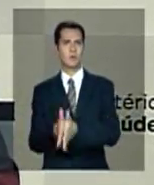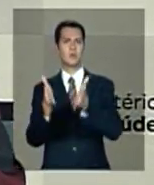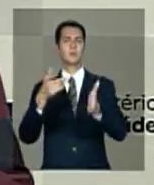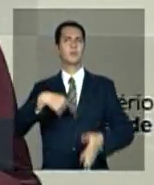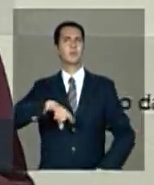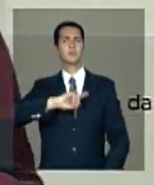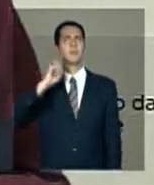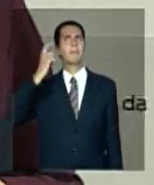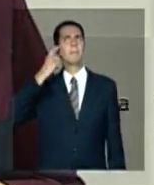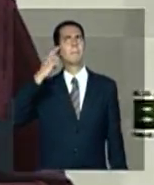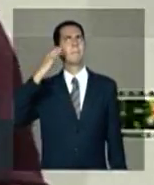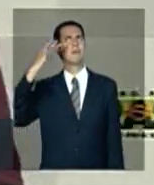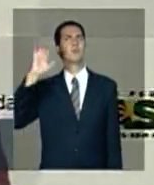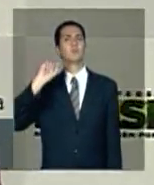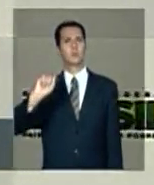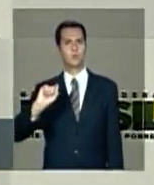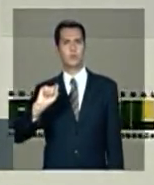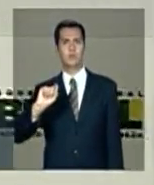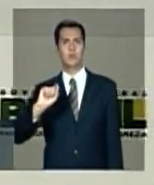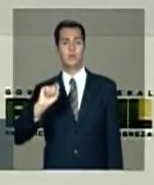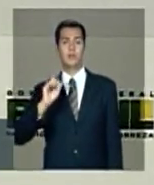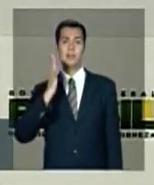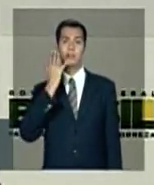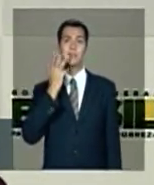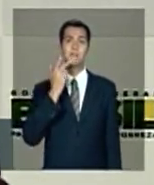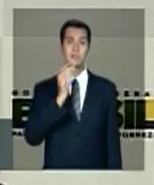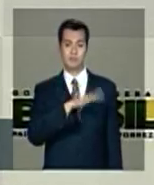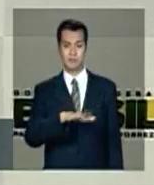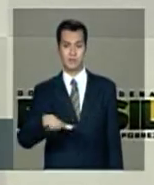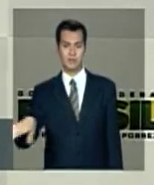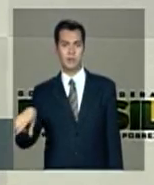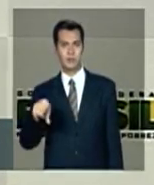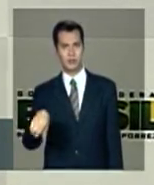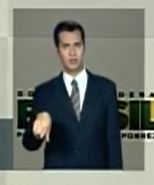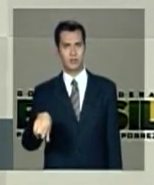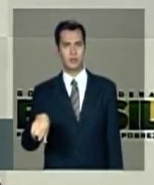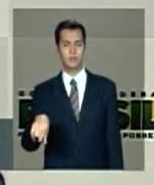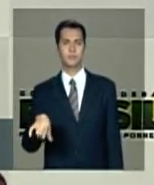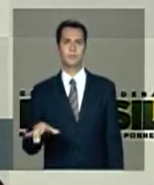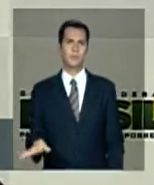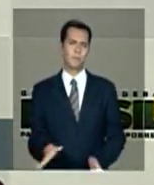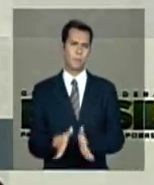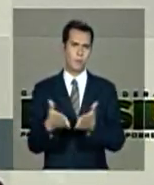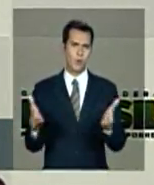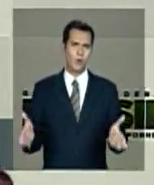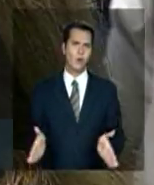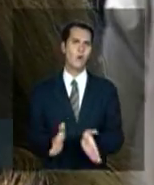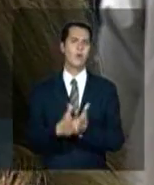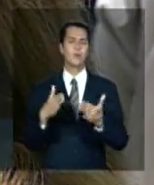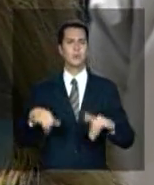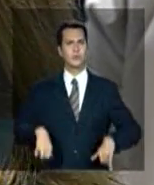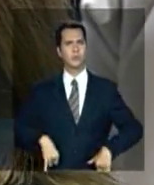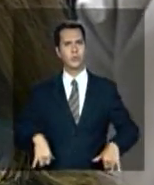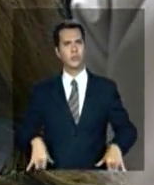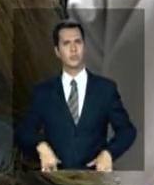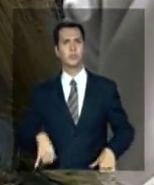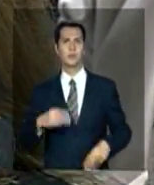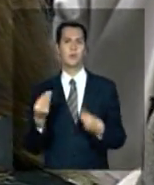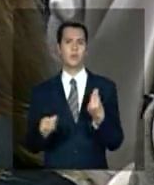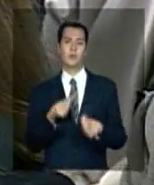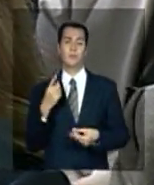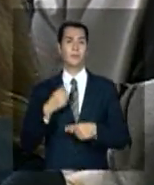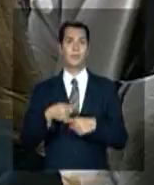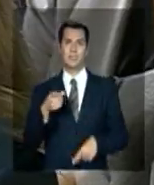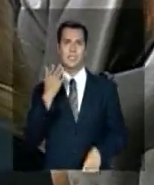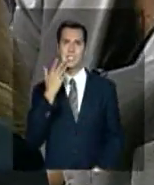que Nós pensamos você não tem como tirar a criança de uma situação de vulnerabilidade de renda o que a criança não